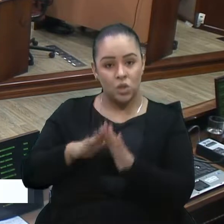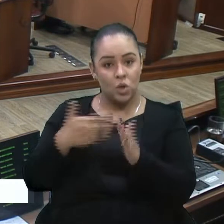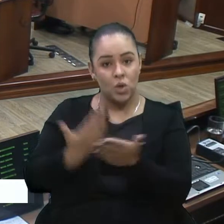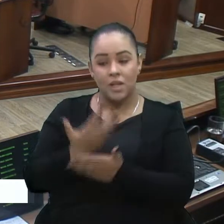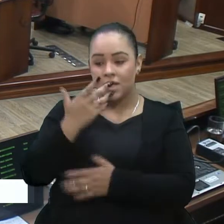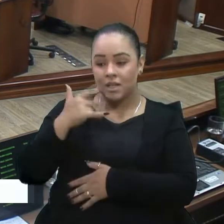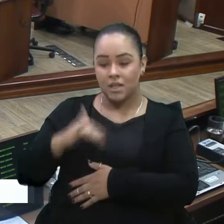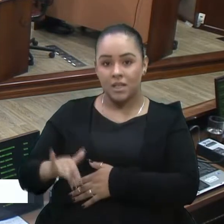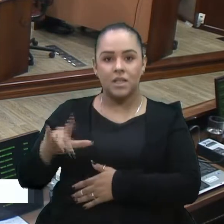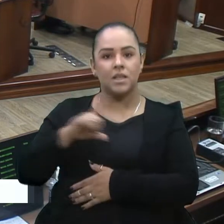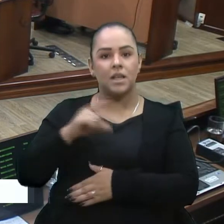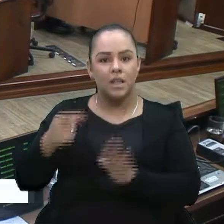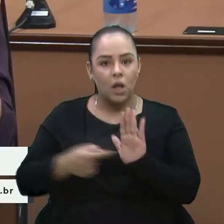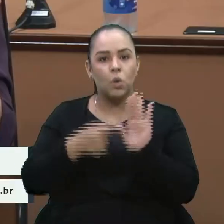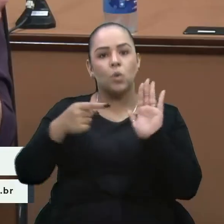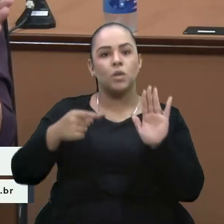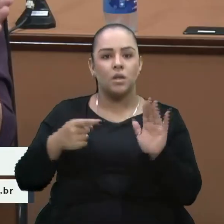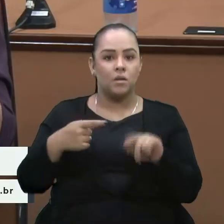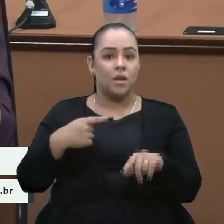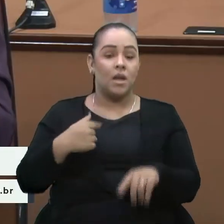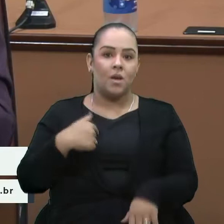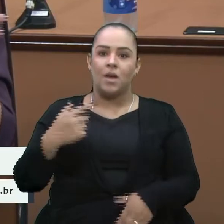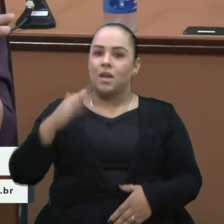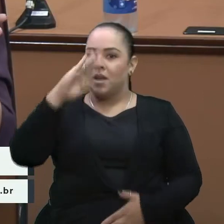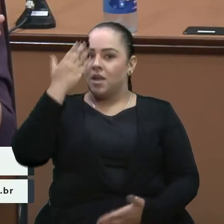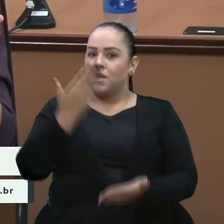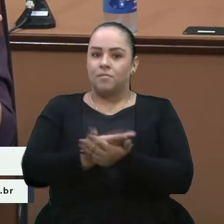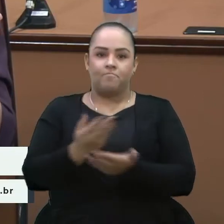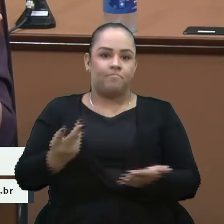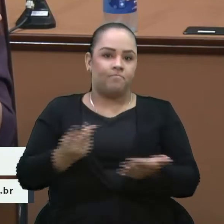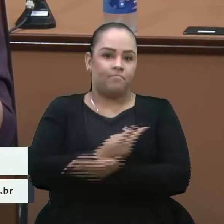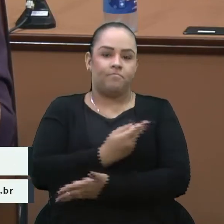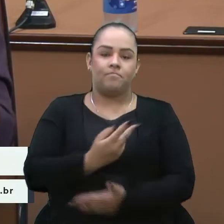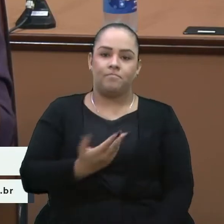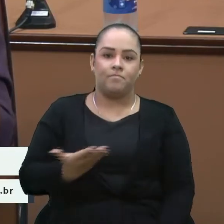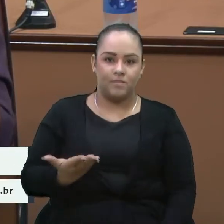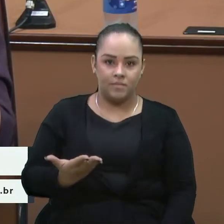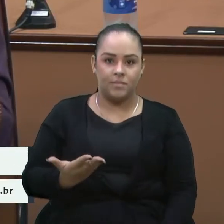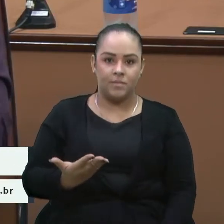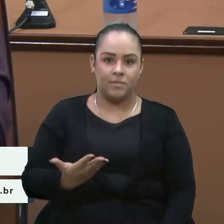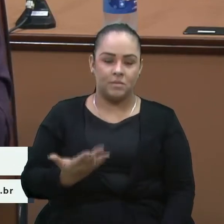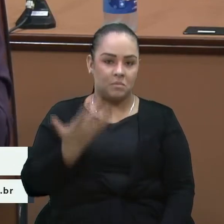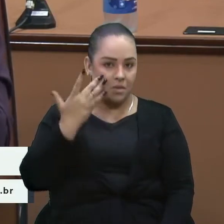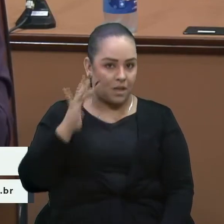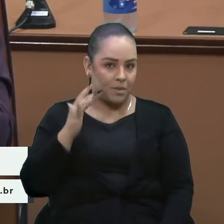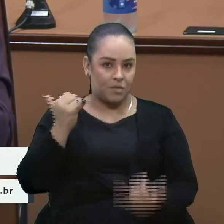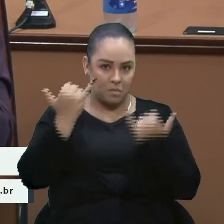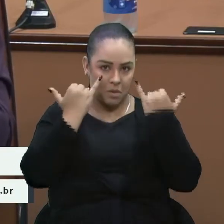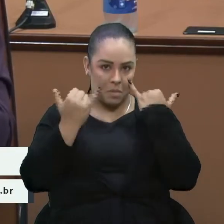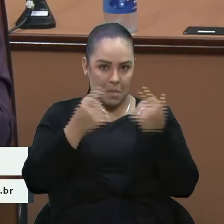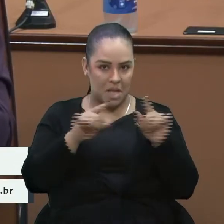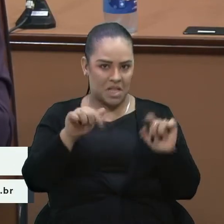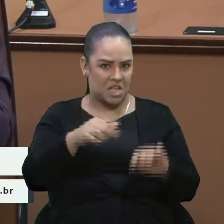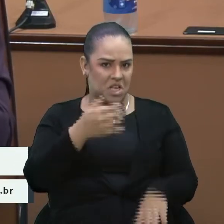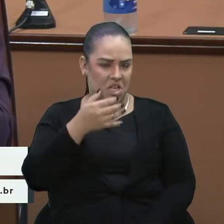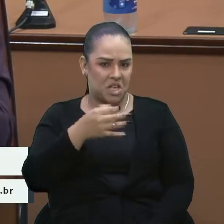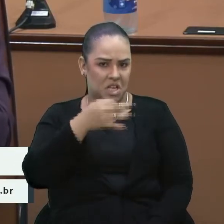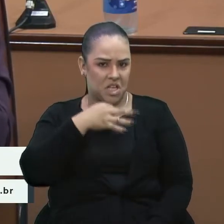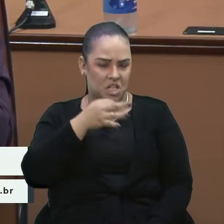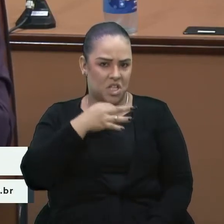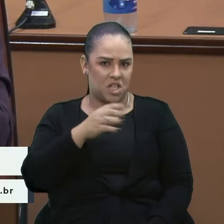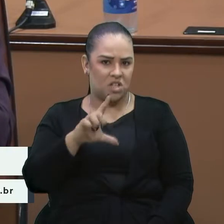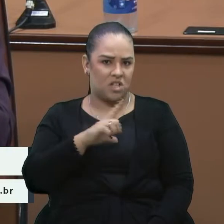já denúncias dessa situação, acho errado, e eu não sei onde a senhora buscou esses dados, mas aqui em Caxias esses dados não têm ainda